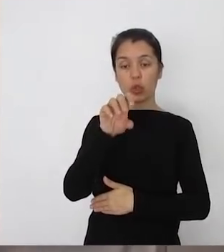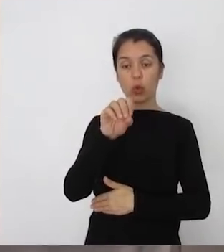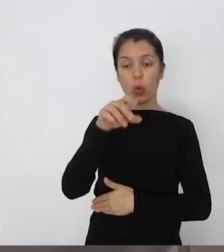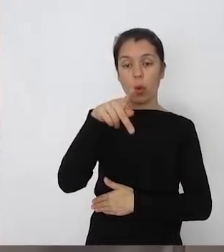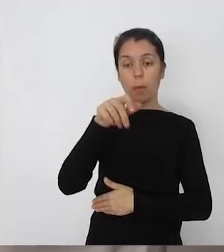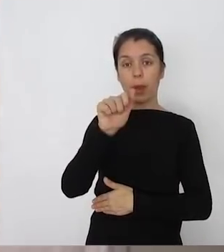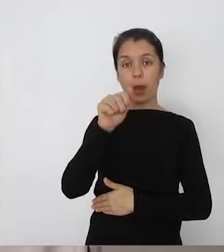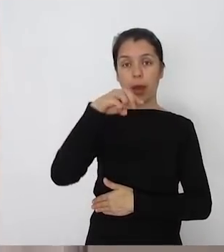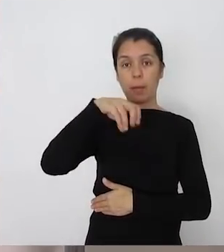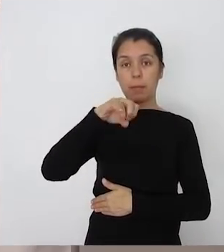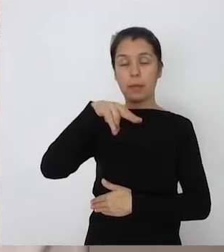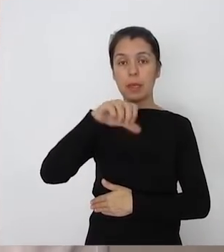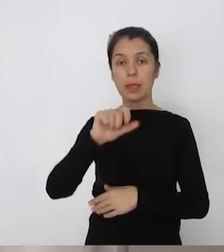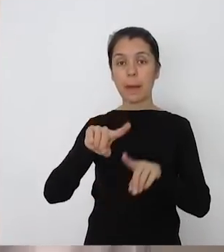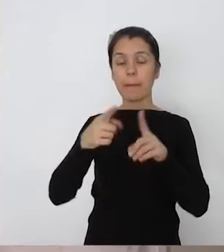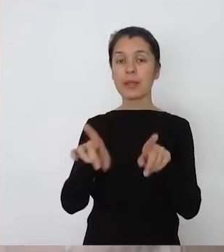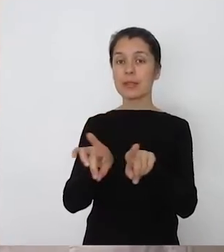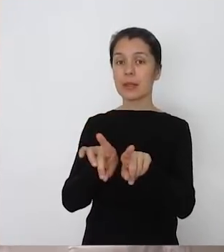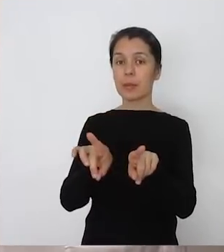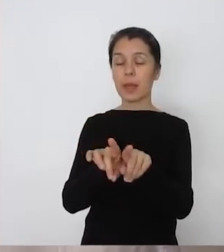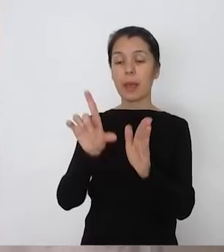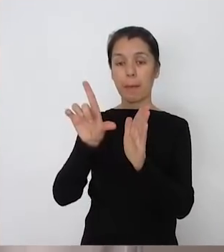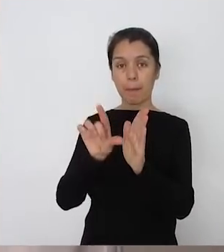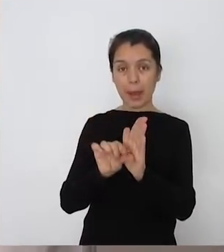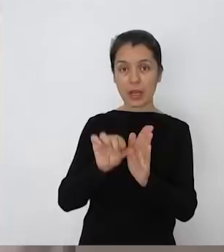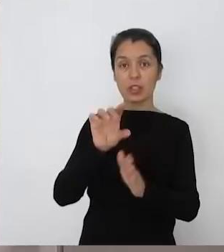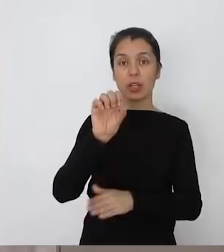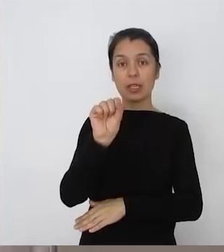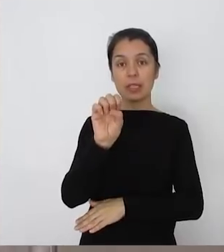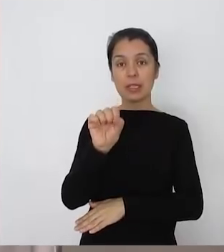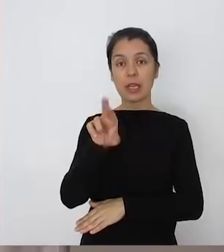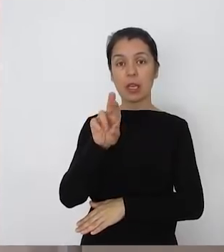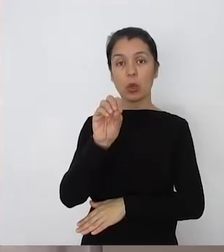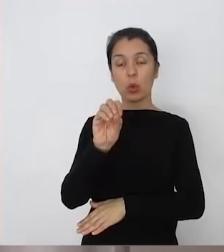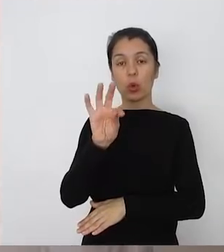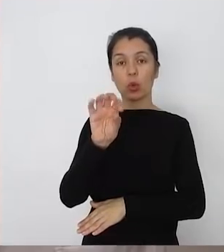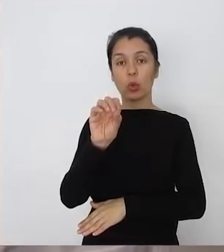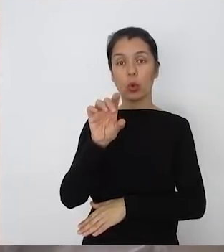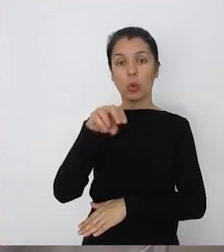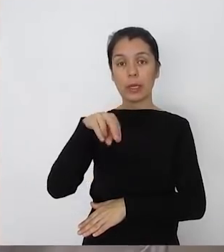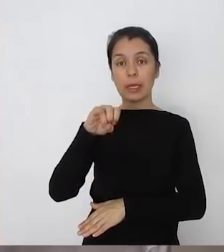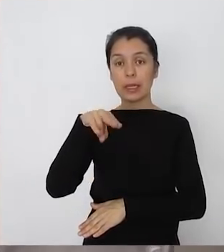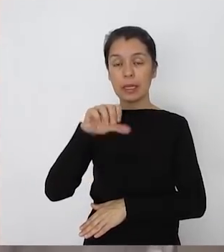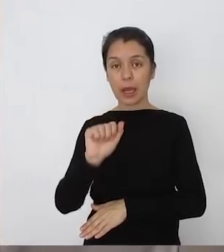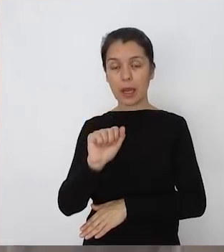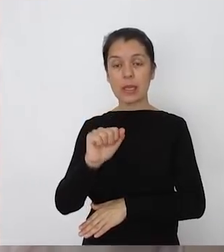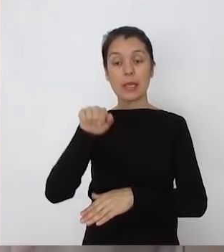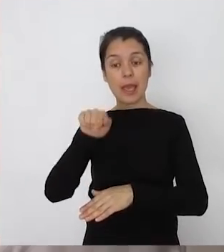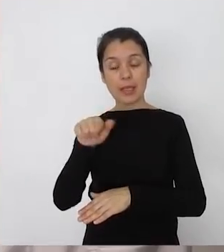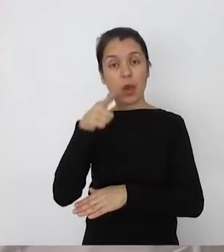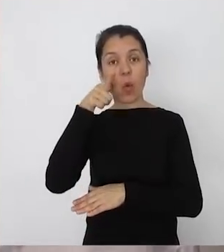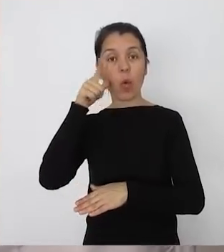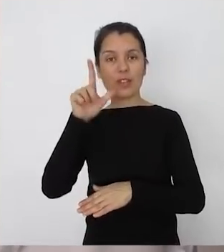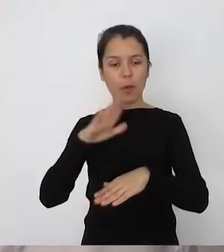mais modernos, eles debilitam, não deixam surtar, mas também não prejudicam tanto nessa apatia dessa criança, nessa lentidão,